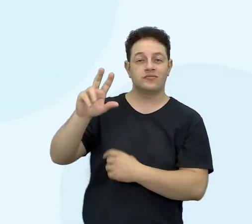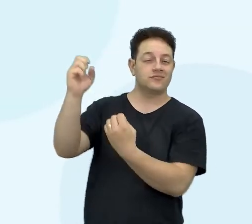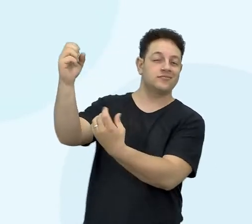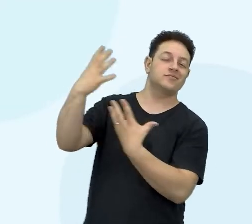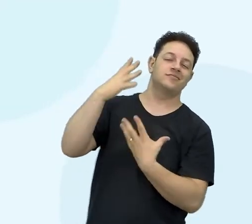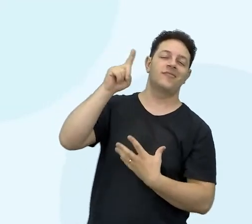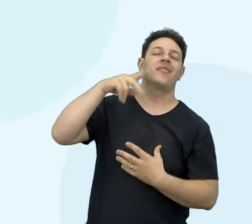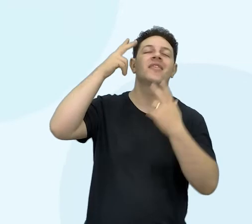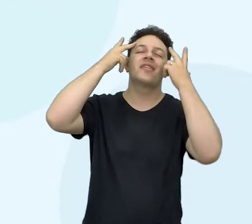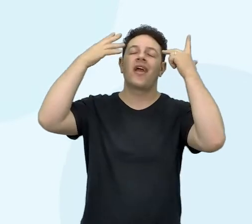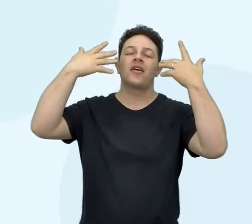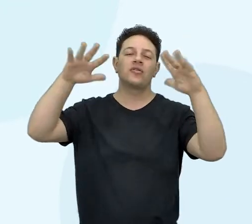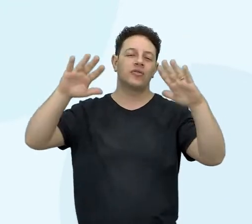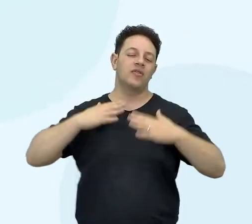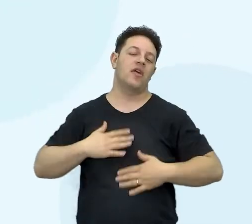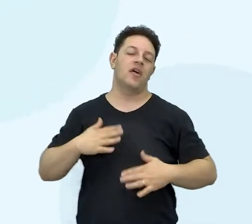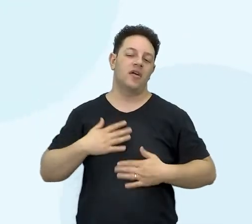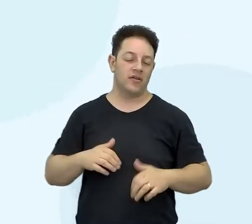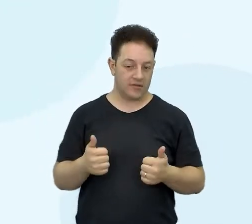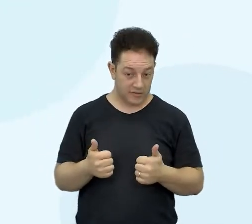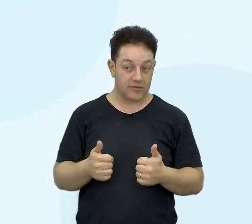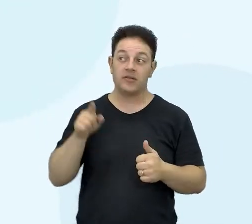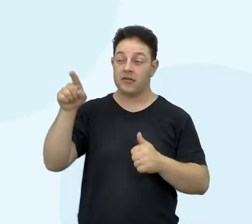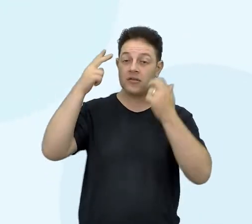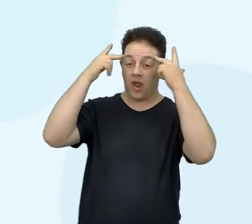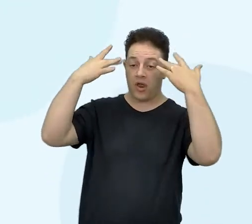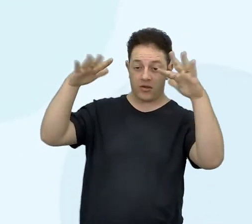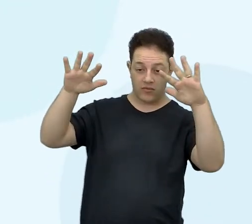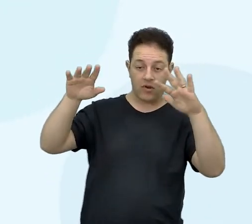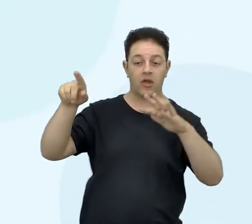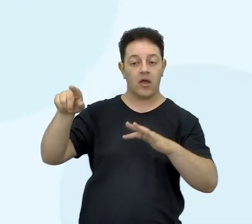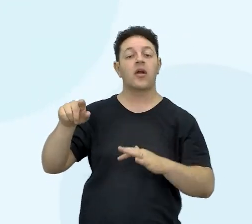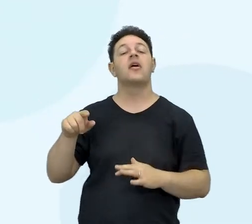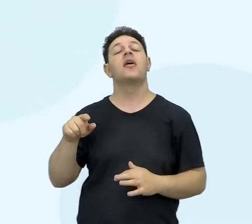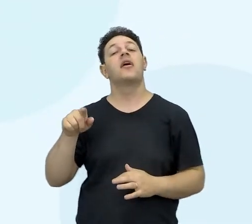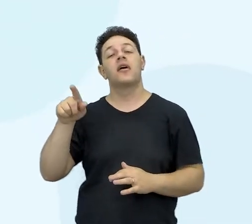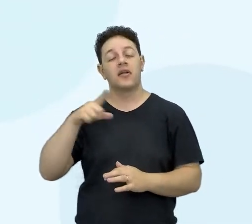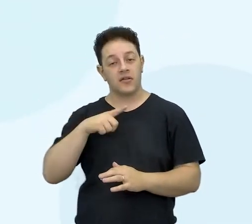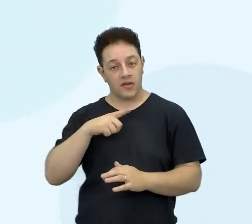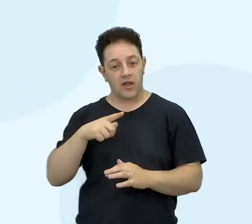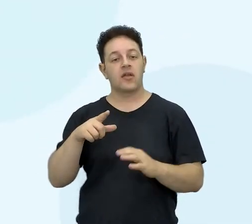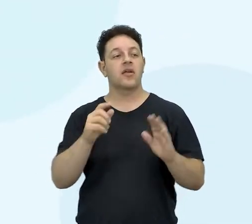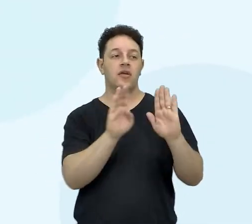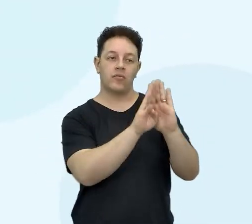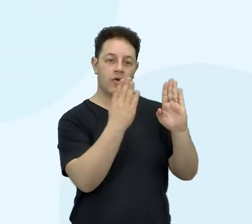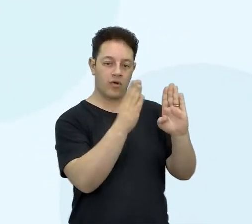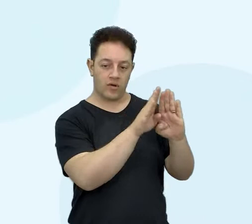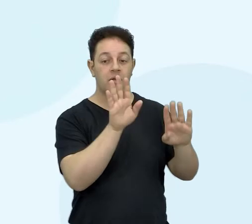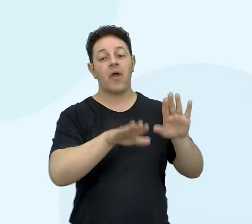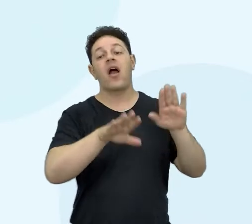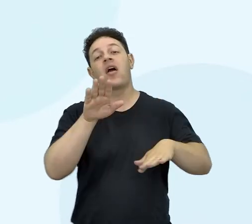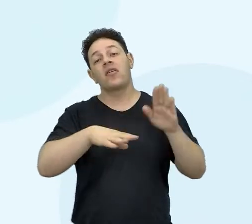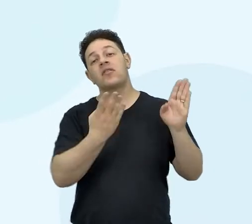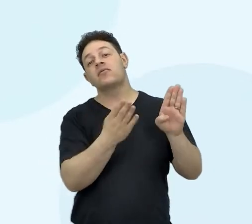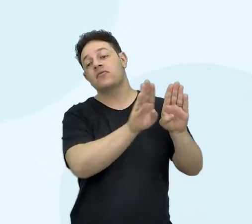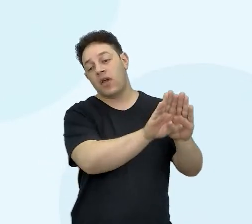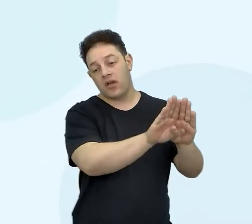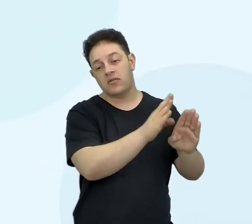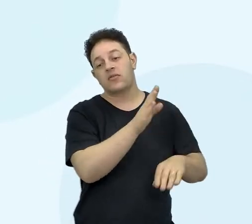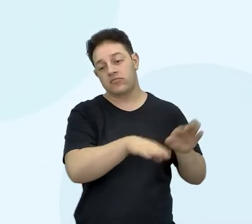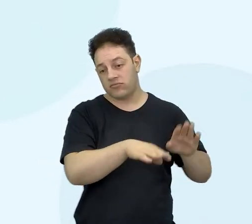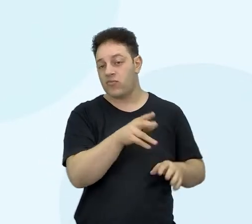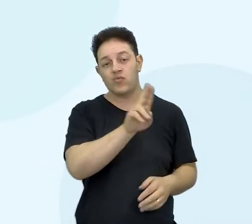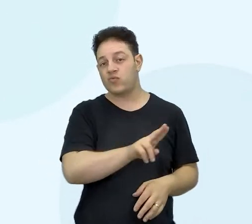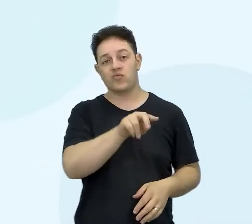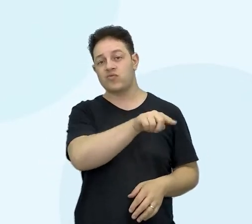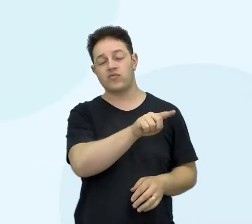natural. Essa iluminação natural, que também entra pela porta, mas a porta ela eventualmente fica mais fechada, enfim, a gente